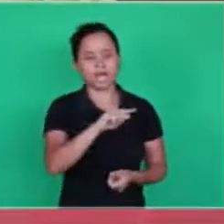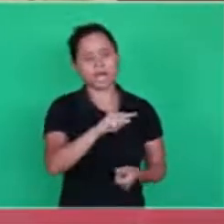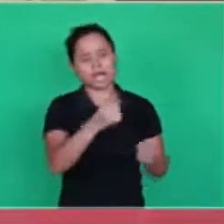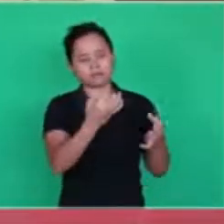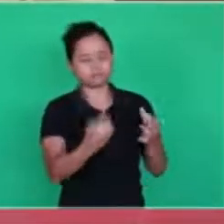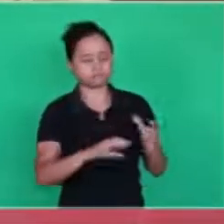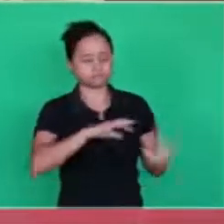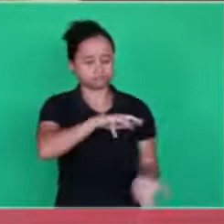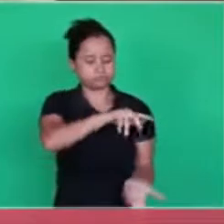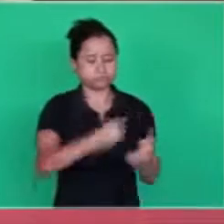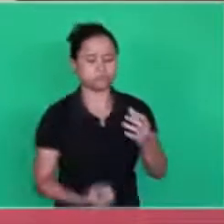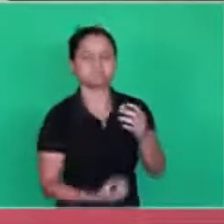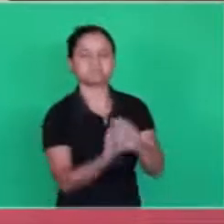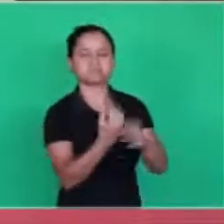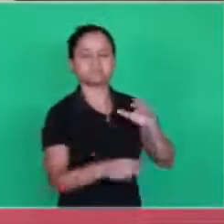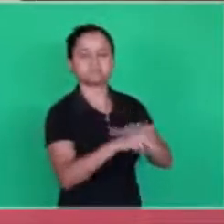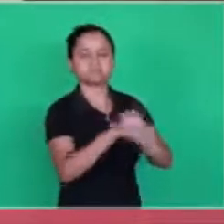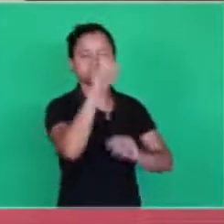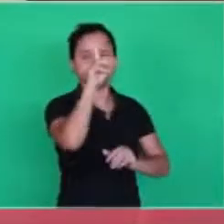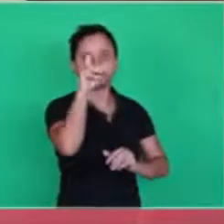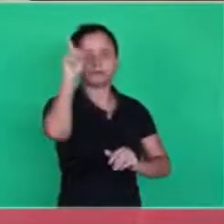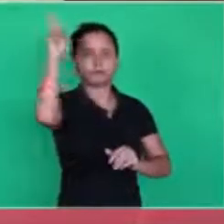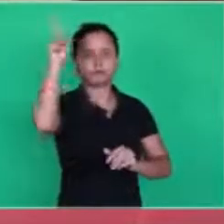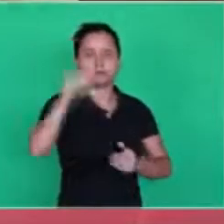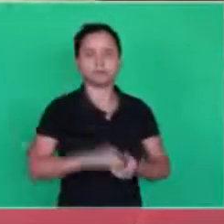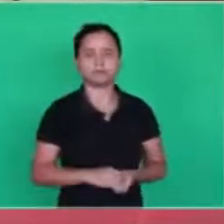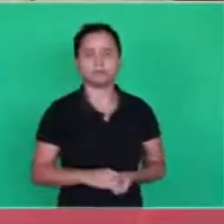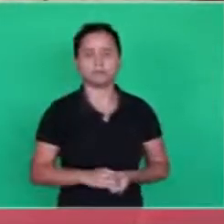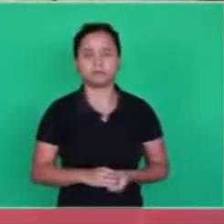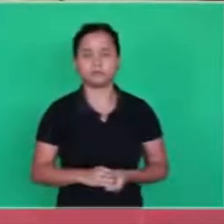Deus. Eles não têm, eles estão sempre derivando